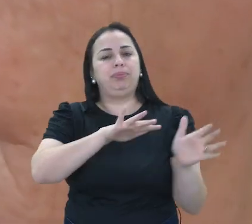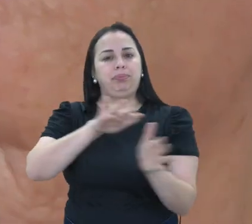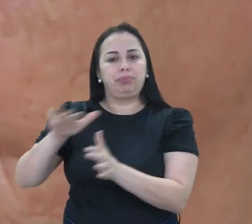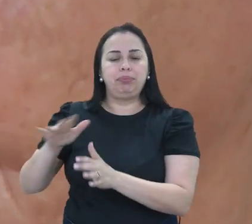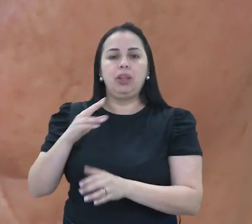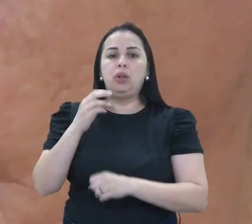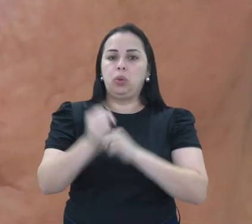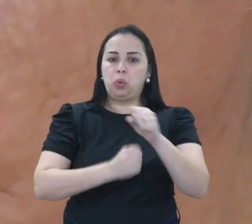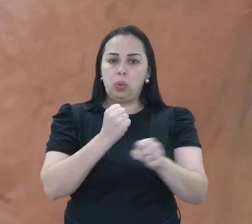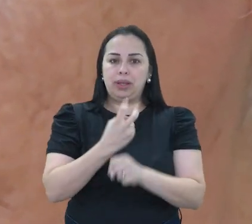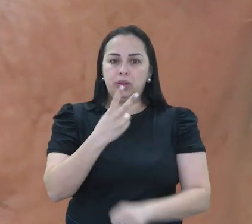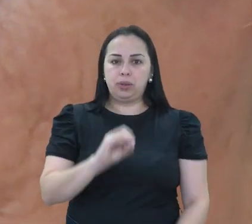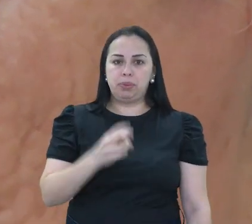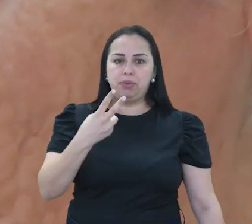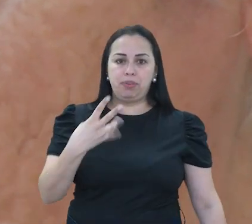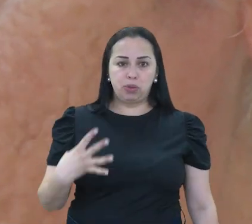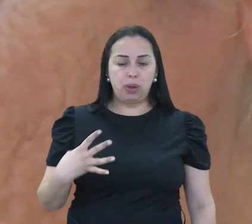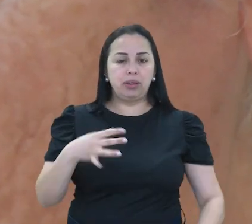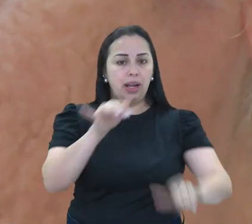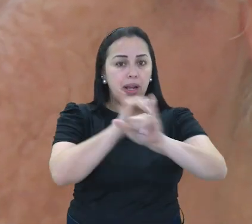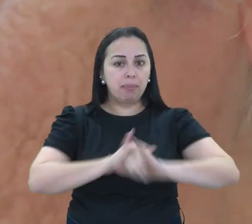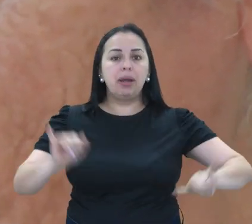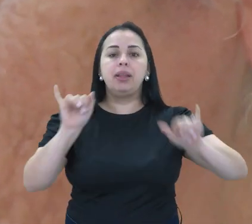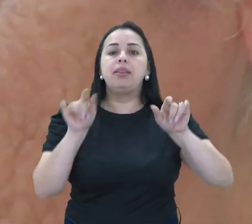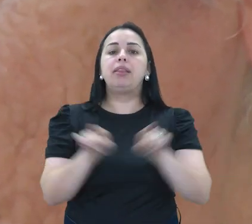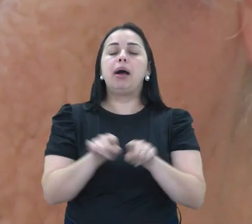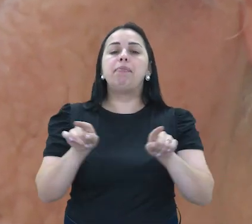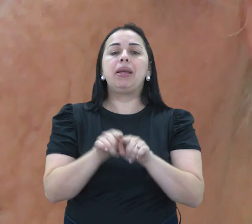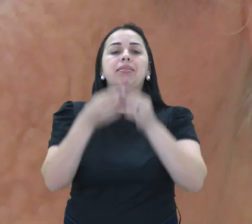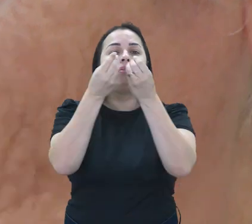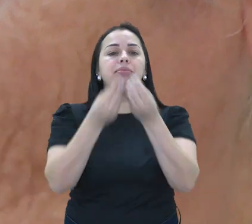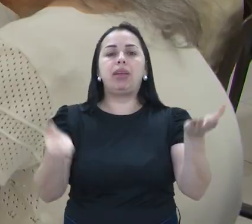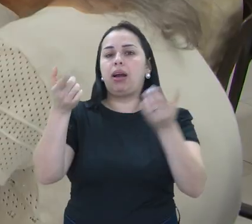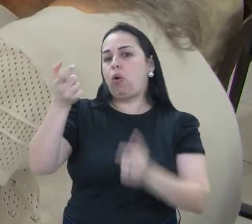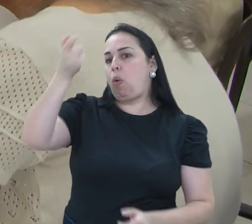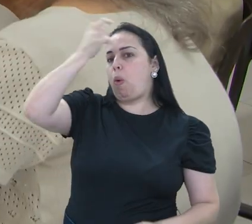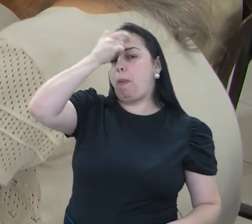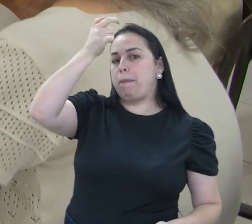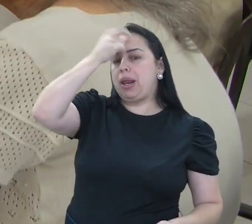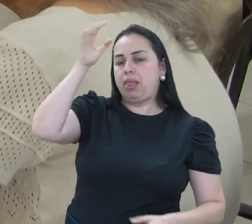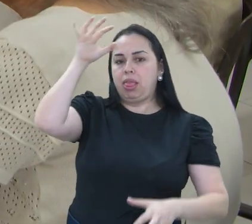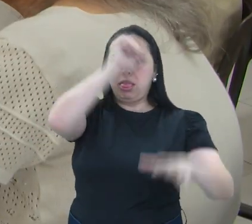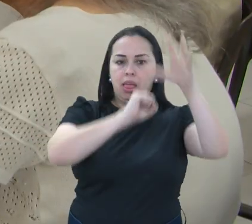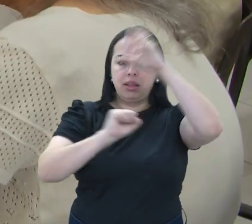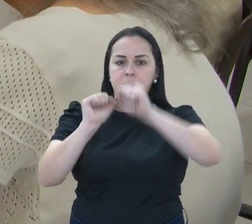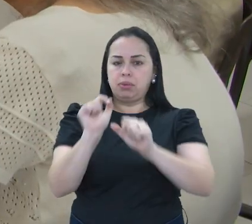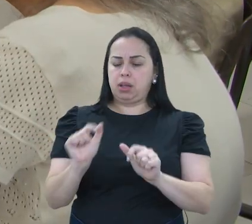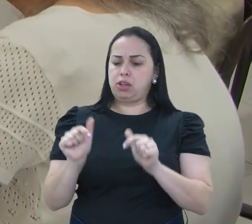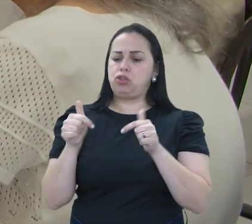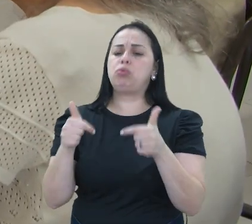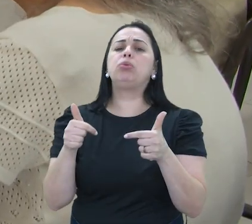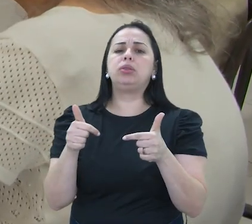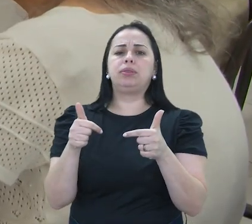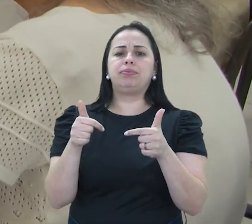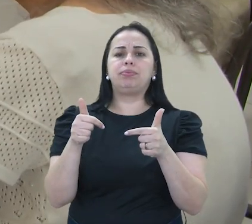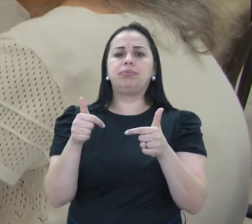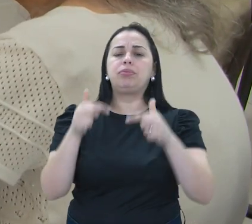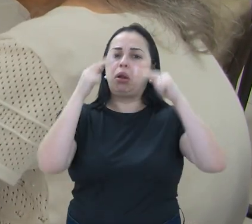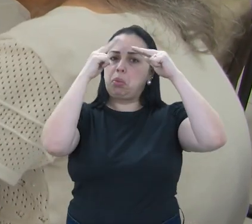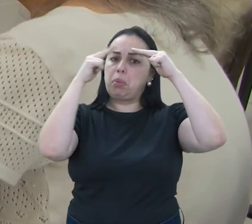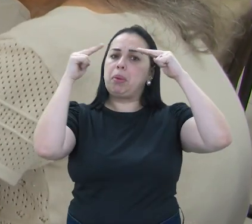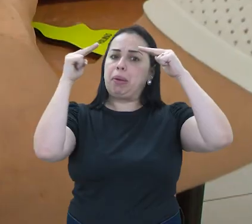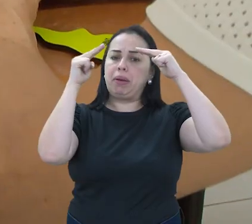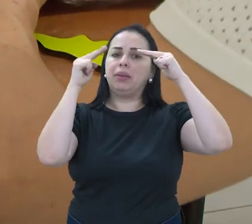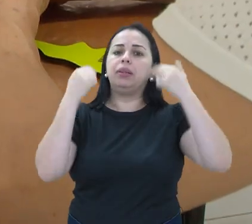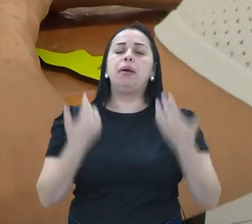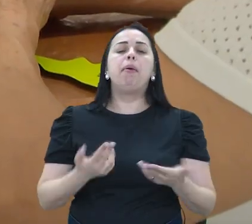Em 2024, a campanha também busca incentivar a compreensão e a percepção de atitudes em relação à